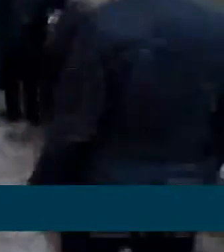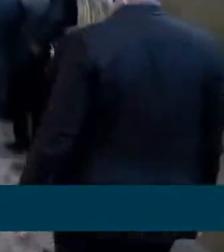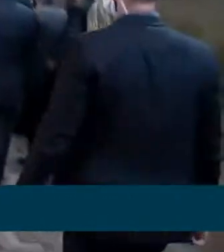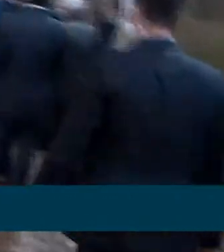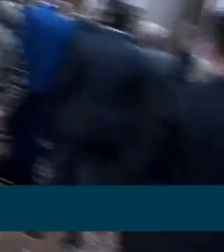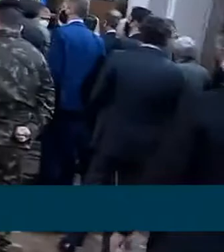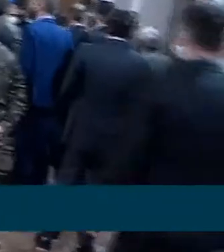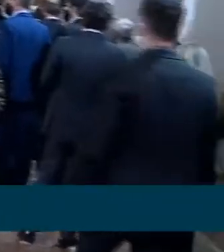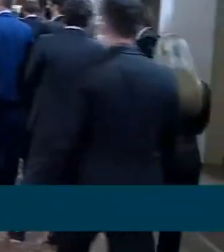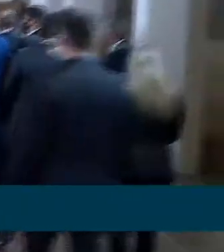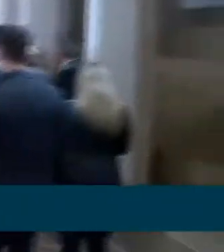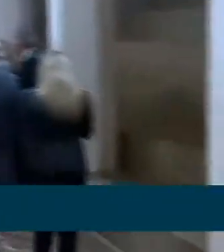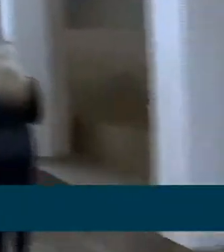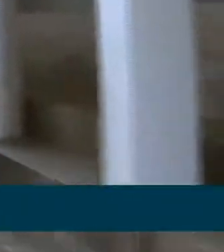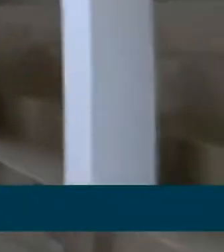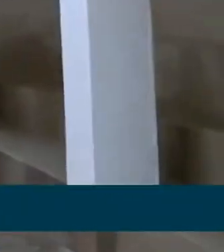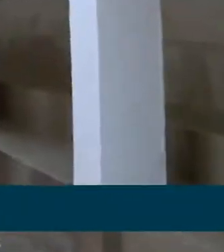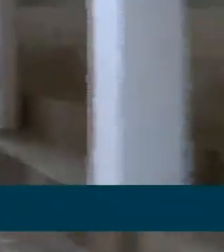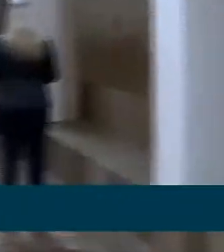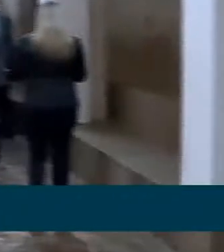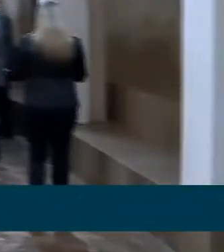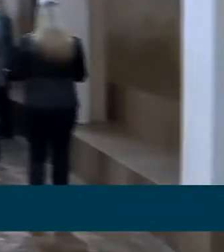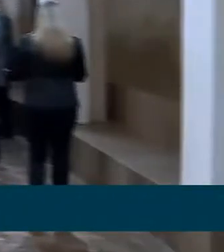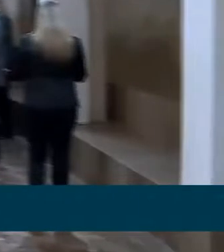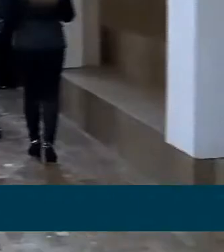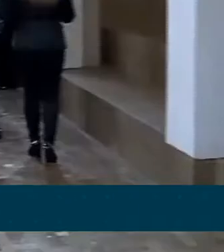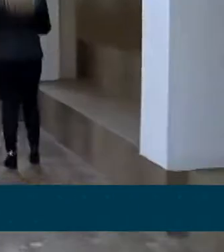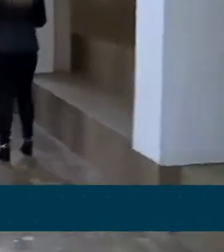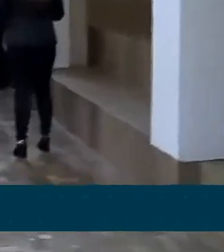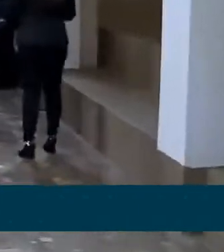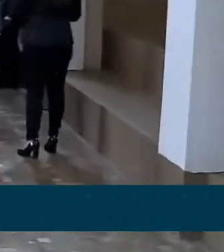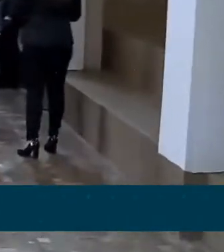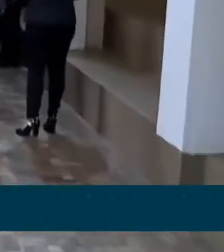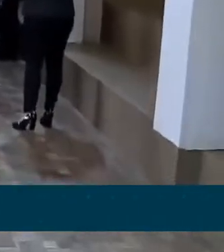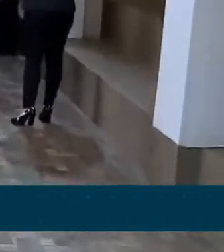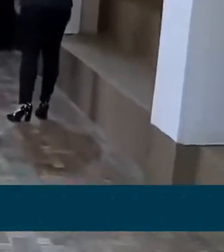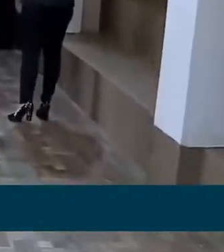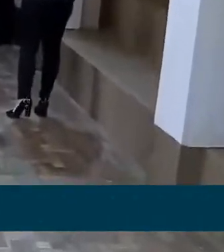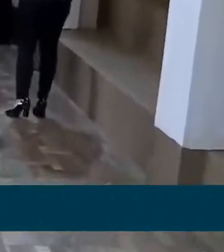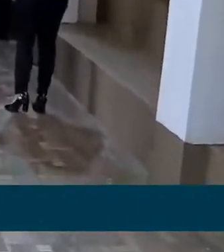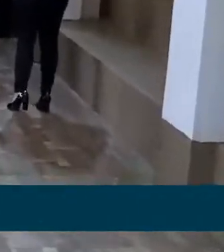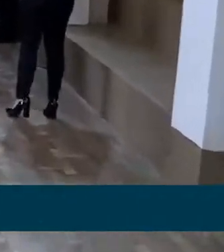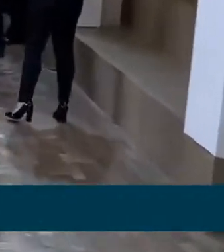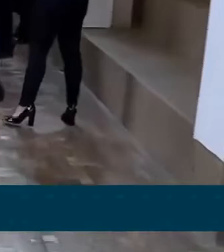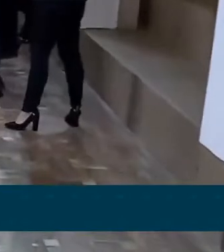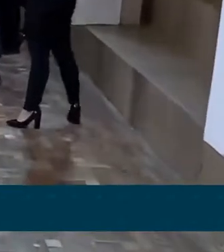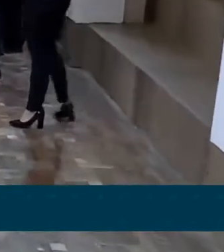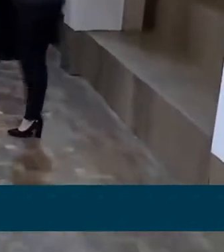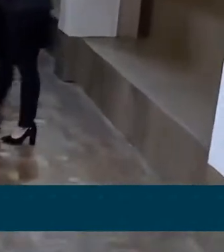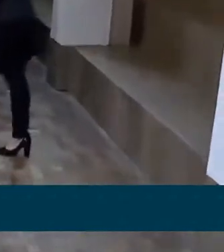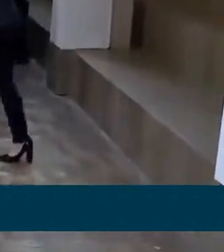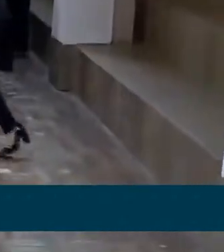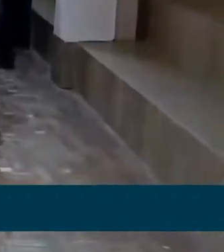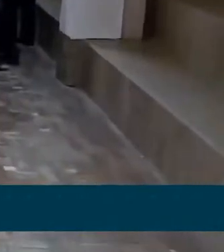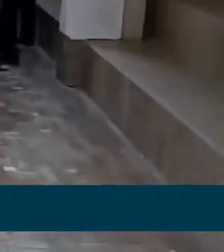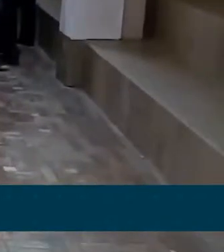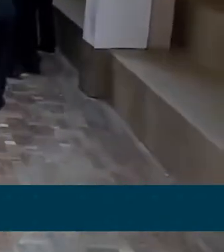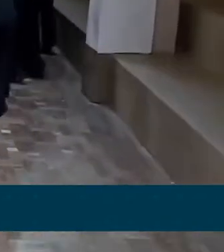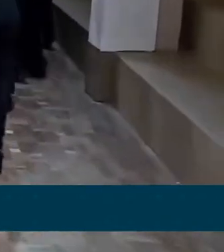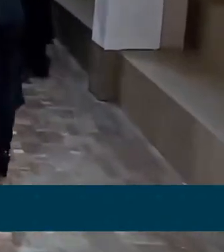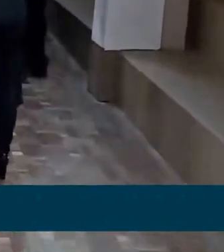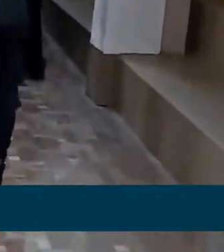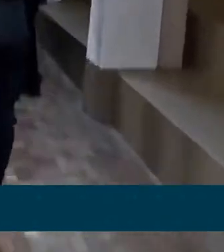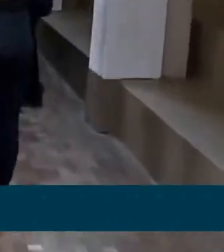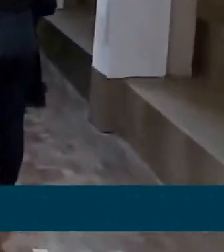Lembrando que nesse modelo de escola cívico-militar, os militares vão atuar principalmente no fortalecimento dos